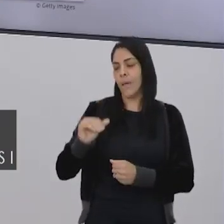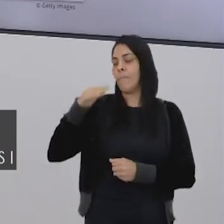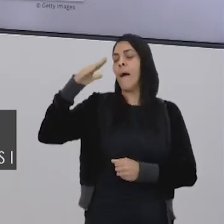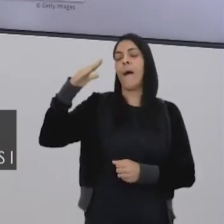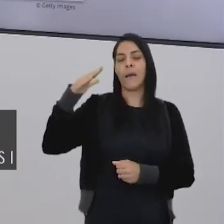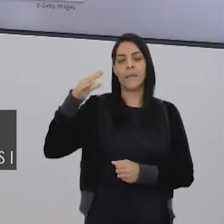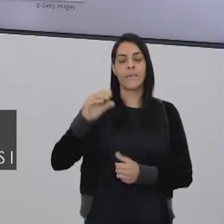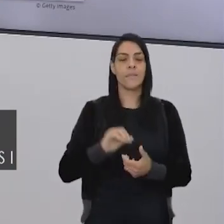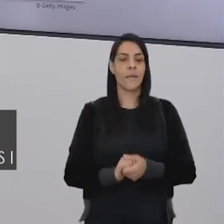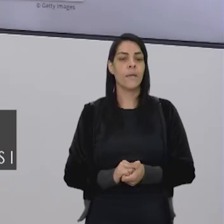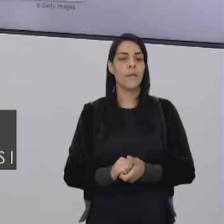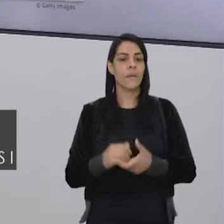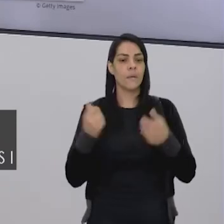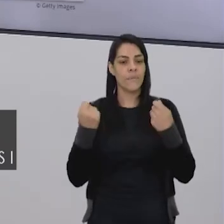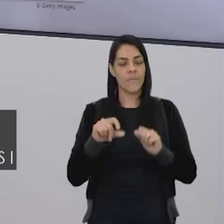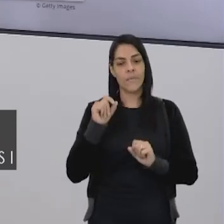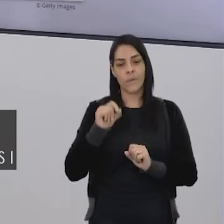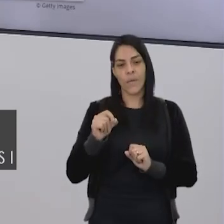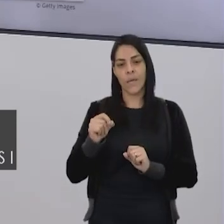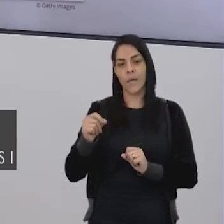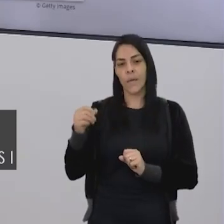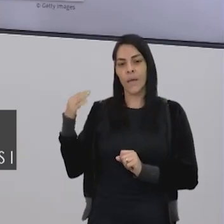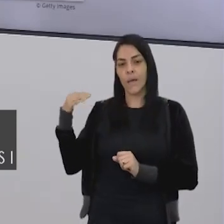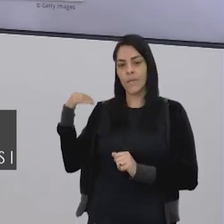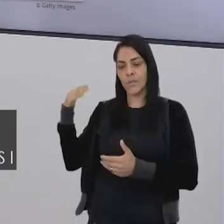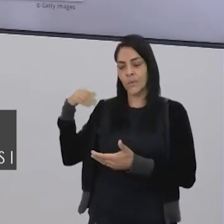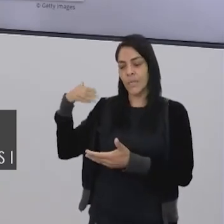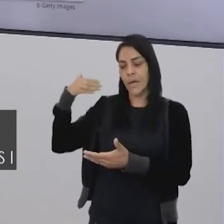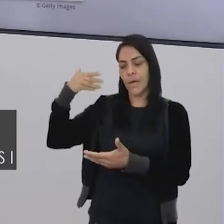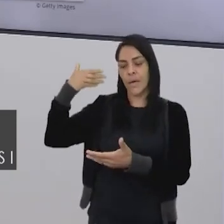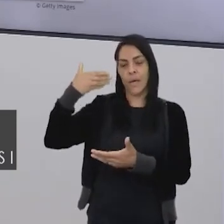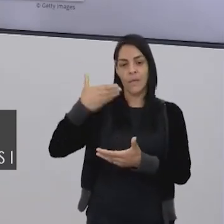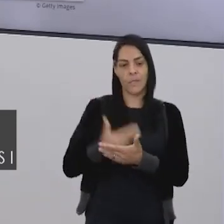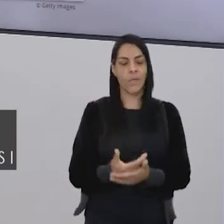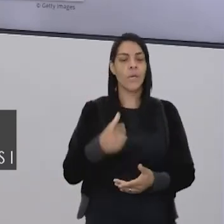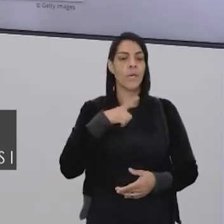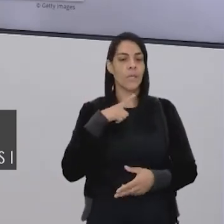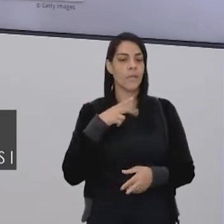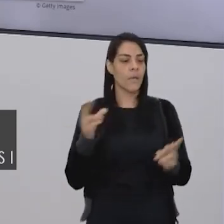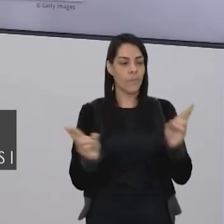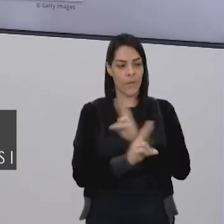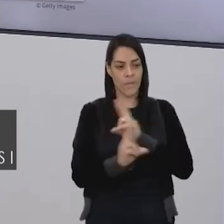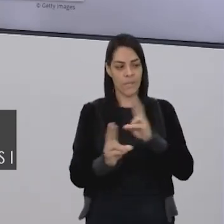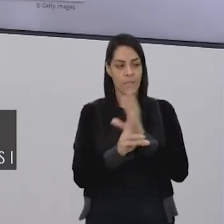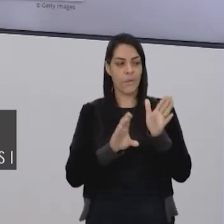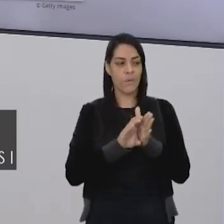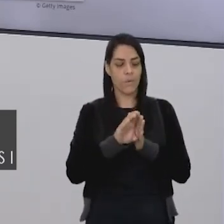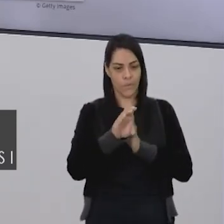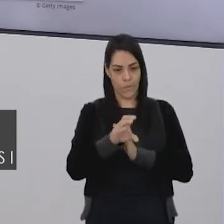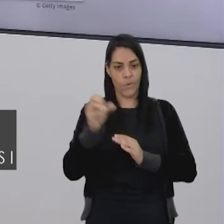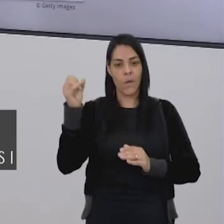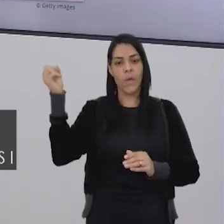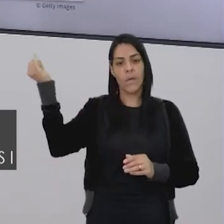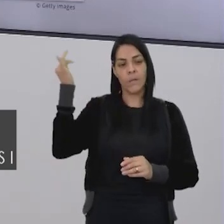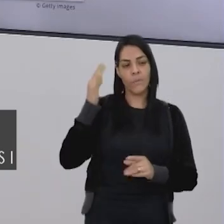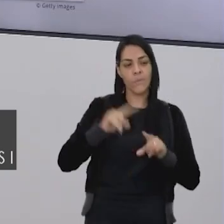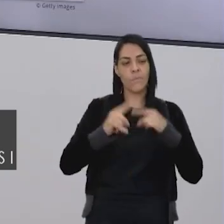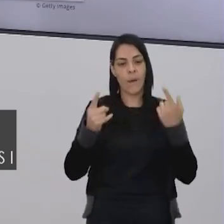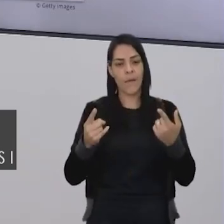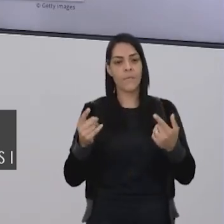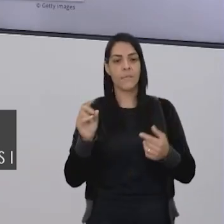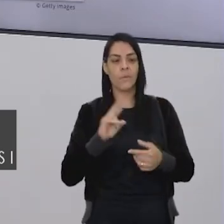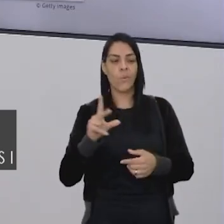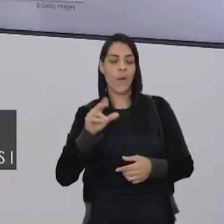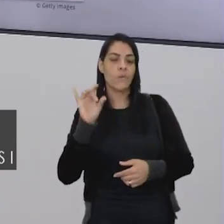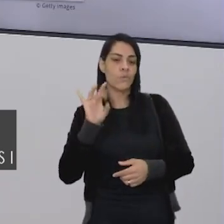Ele perpassa pela antiguidade, ele tem uma forte vinculação com o contexto do iluminismo, mas não só isso,